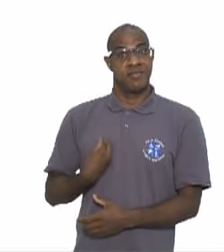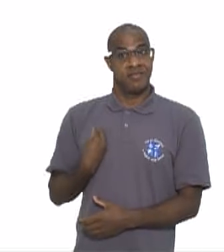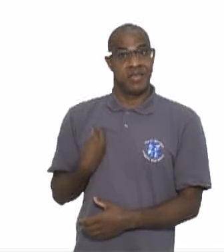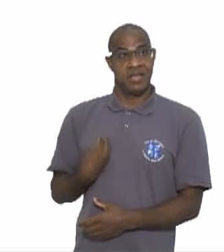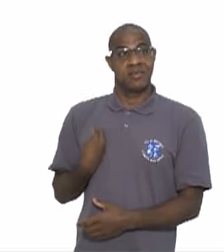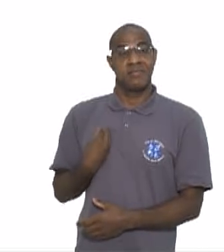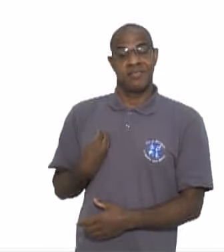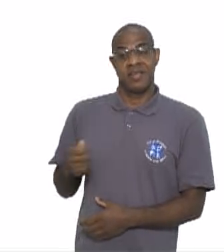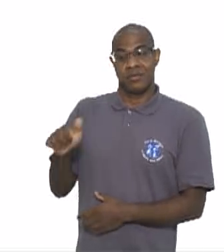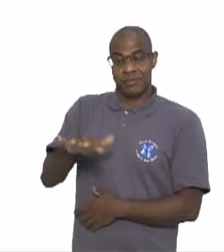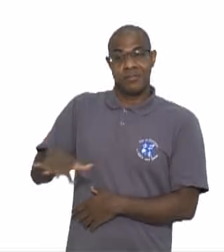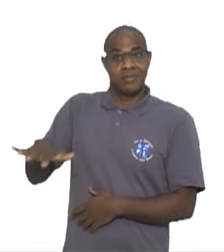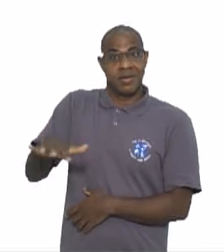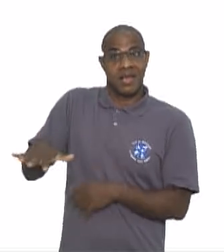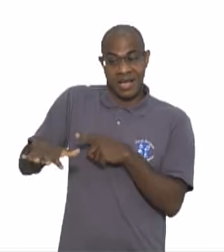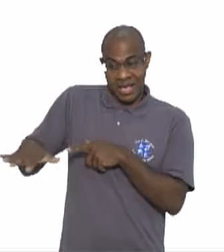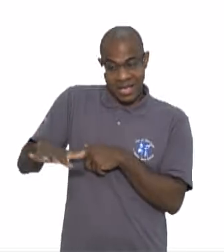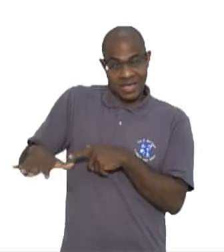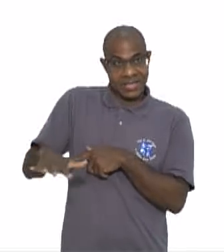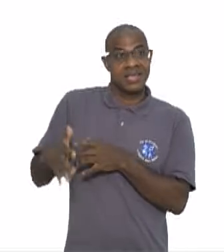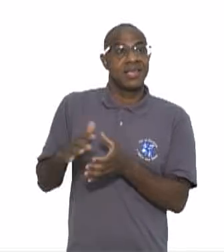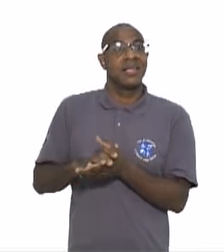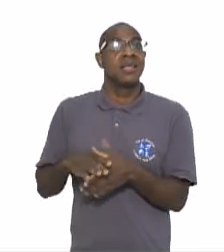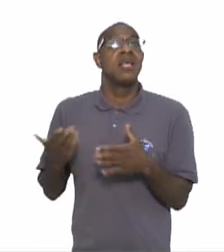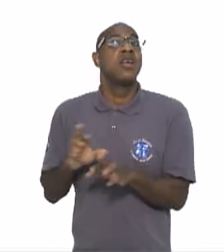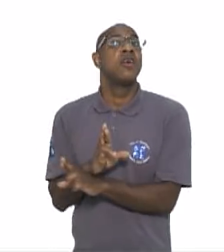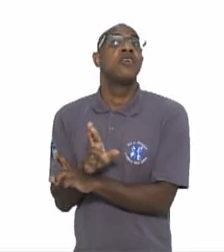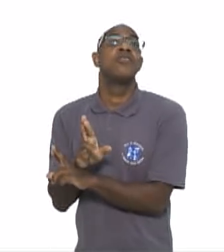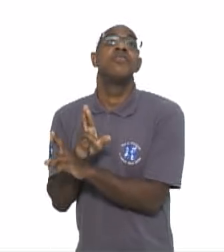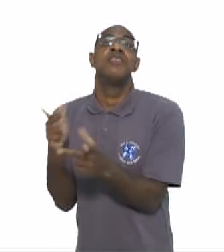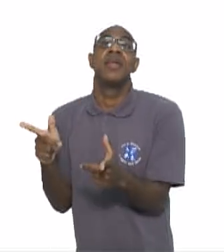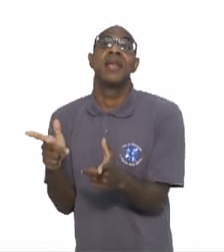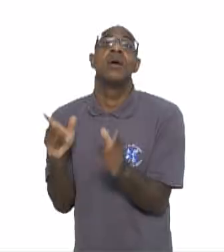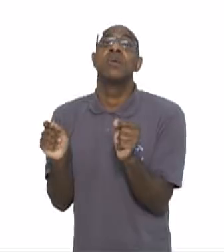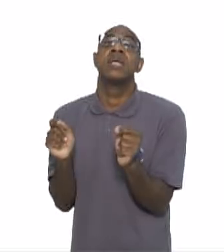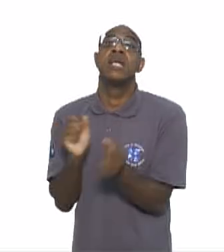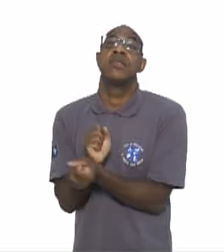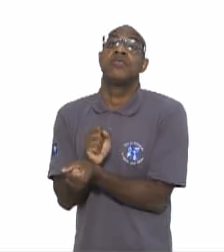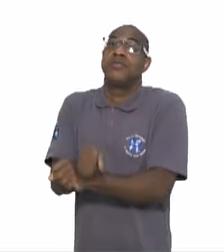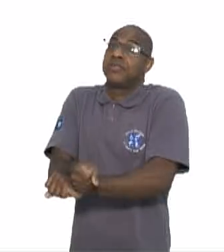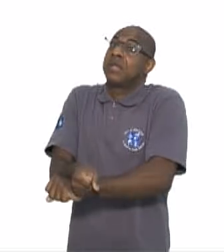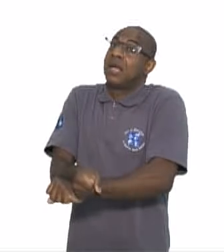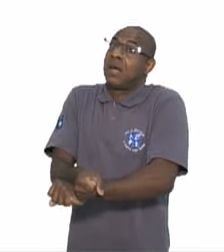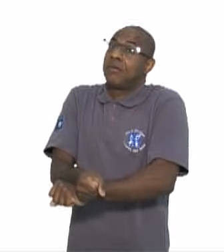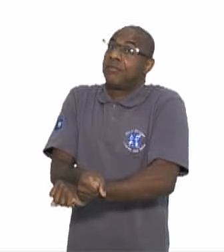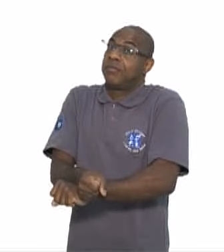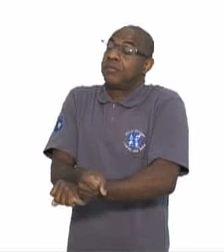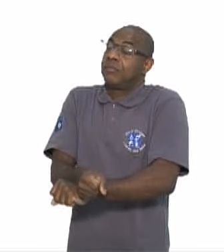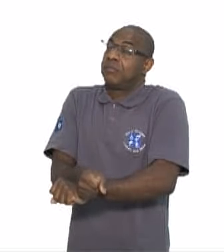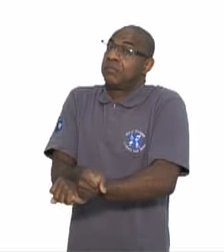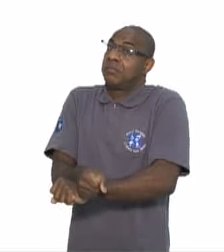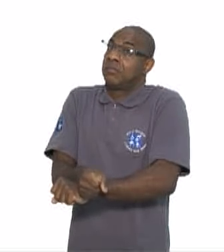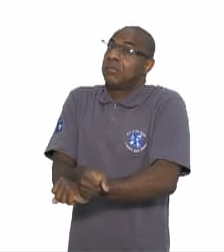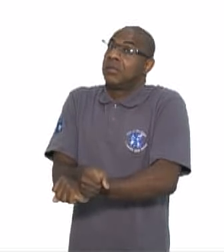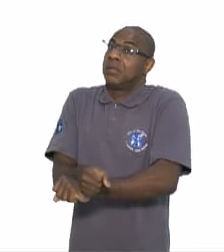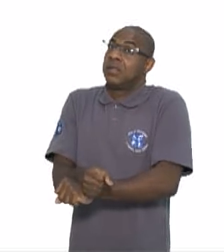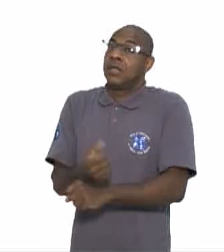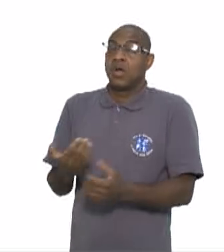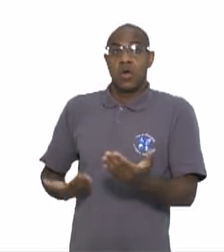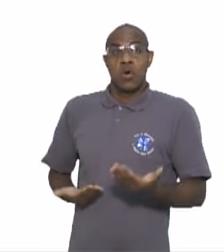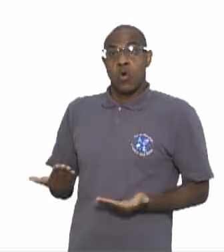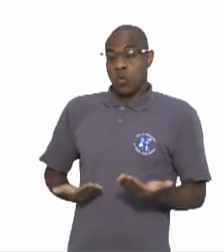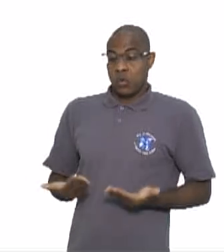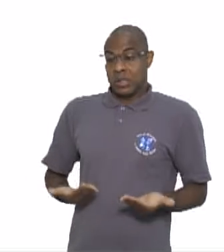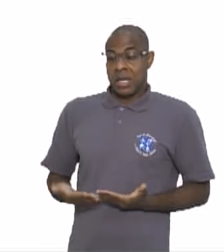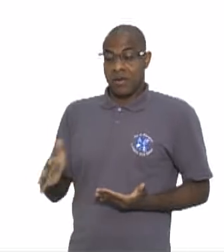servidão, que era o que o camponês era submetido, diferente de escravidão, tá? A gente tem que ter isso em mente. O servo não podia